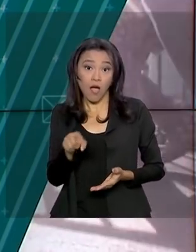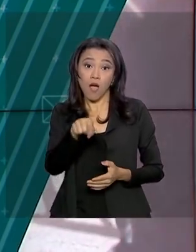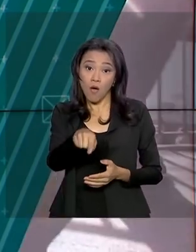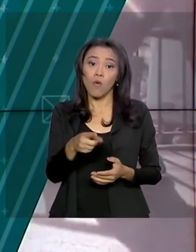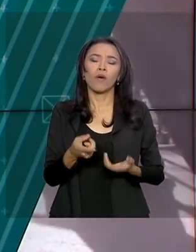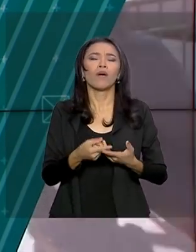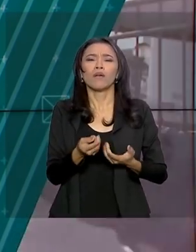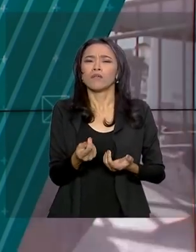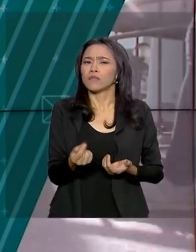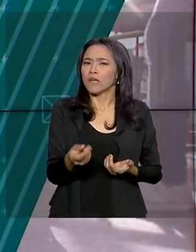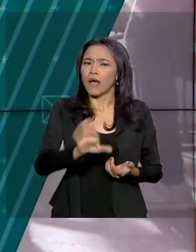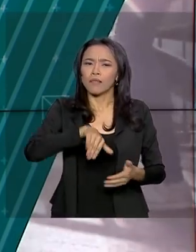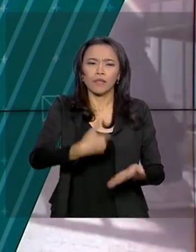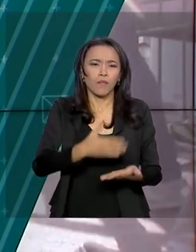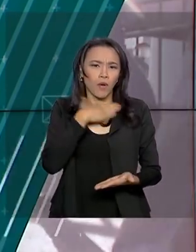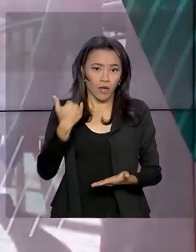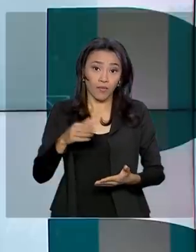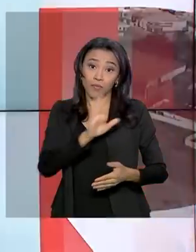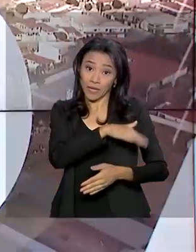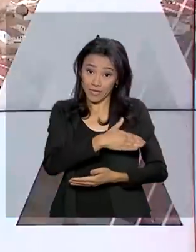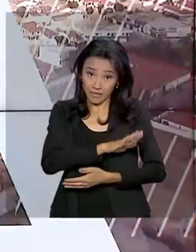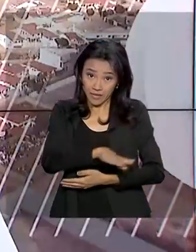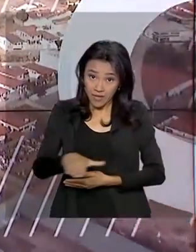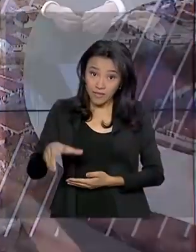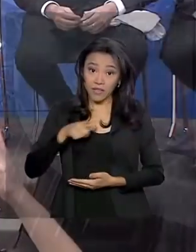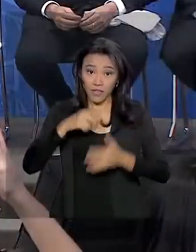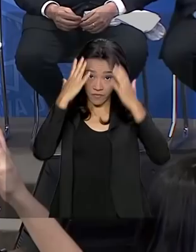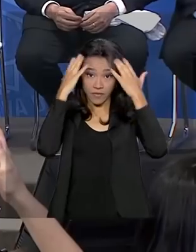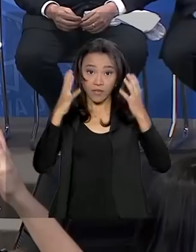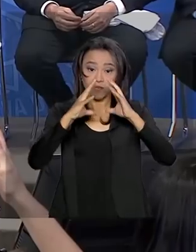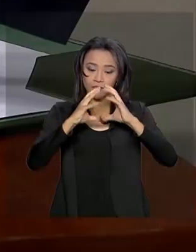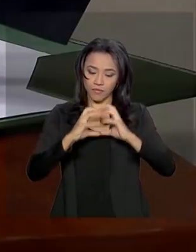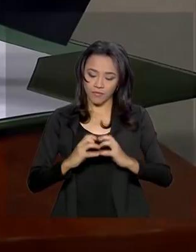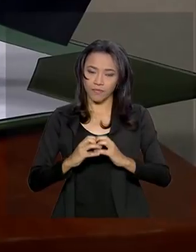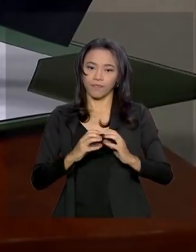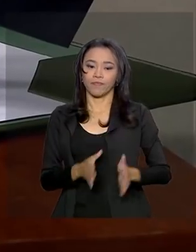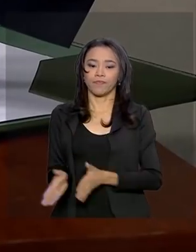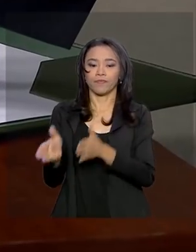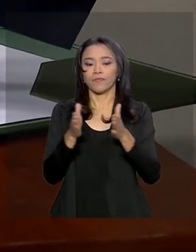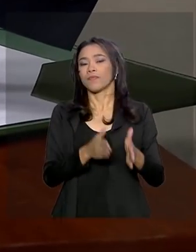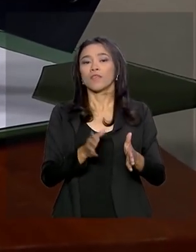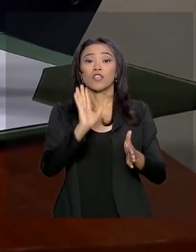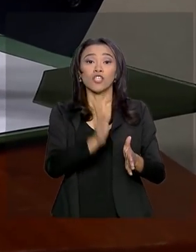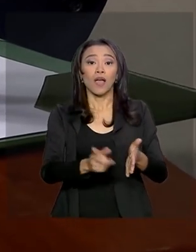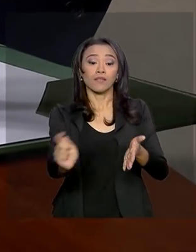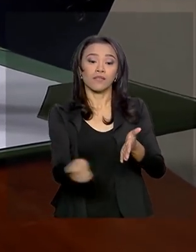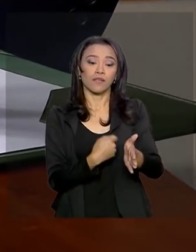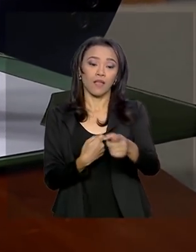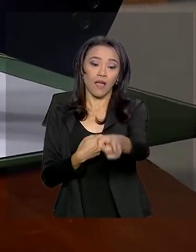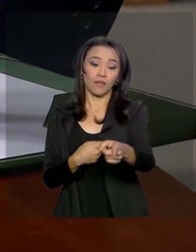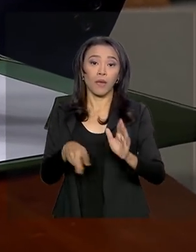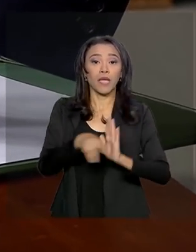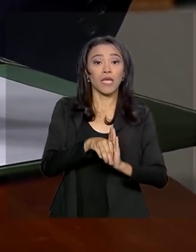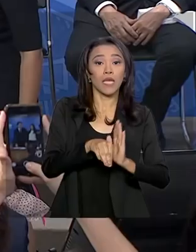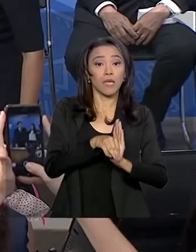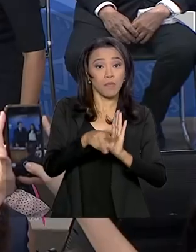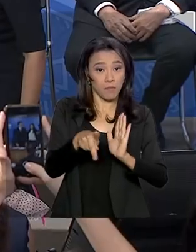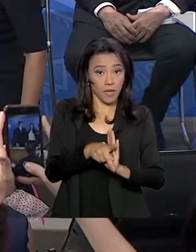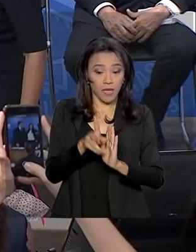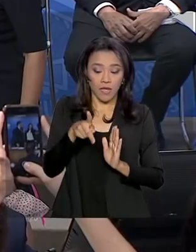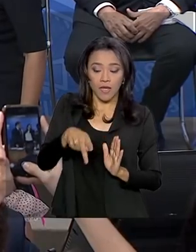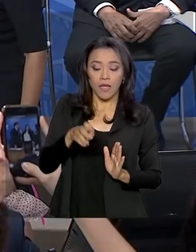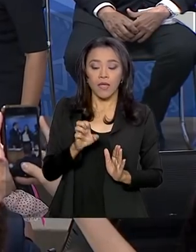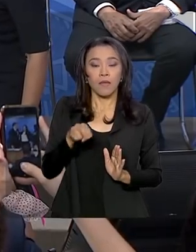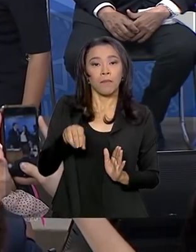microcefalia por causa do vírus da Zika. Com a assinatura da medida provisória que concede pensão vitalícia às